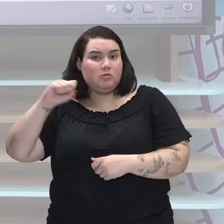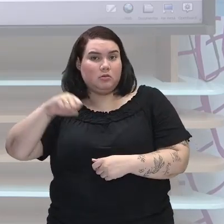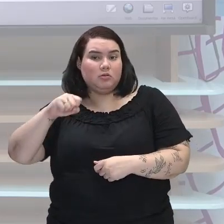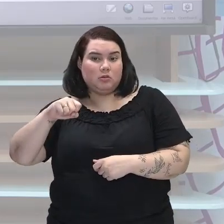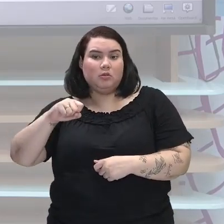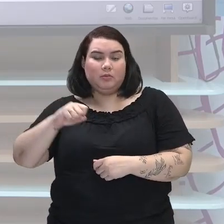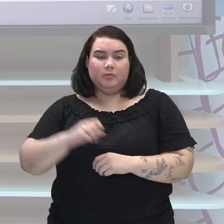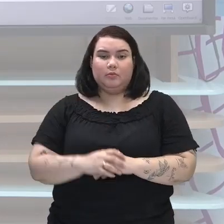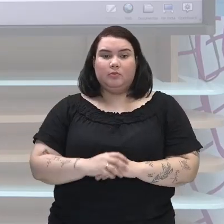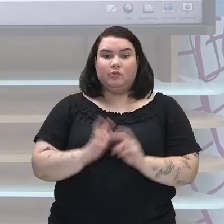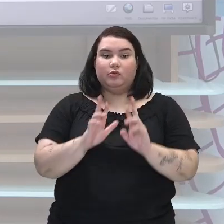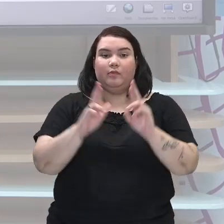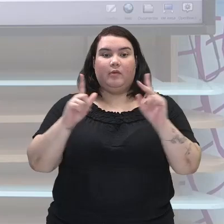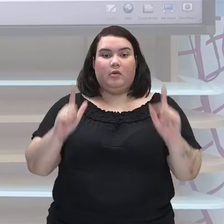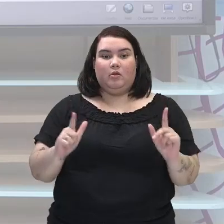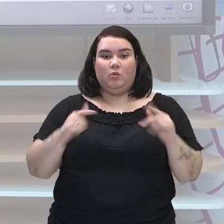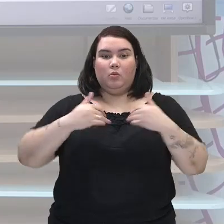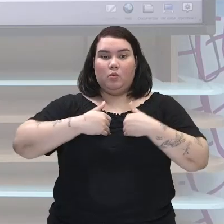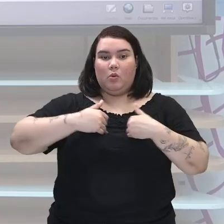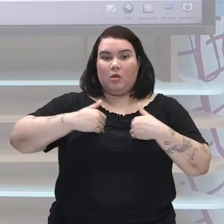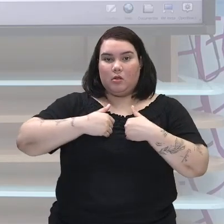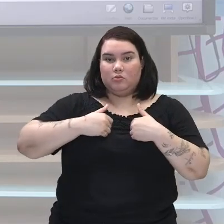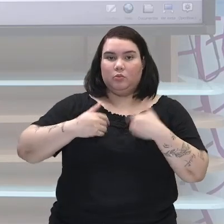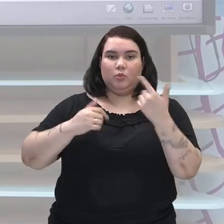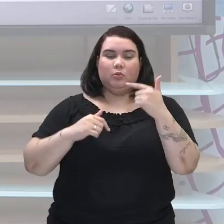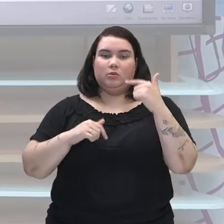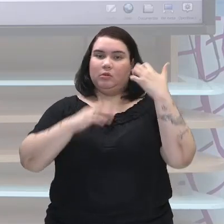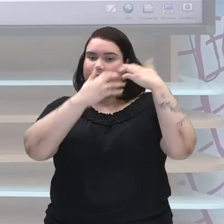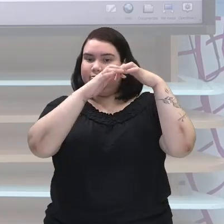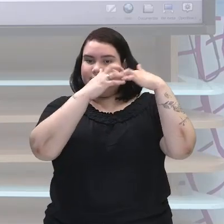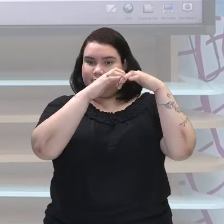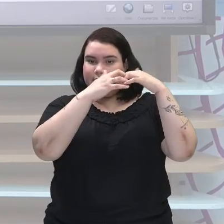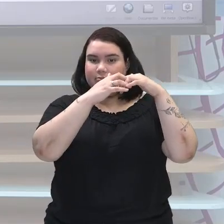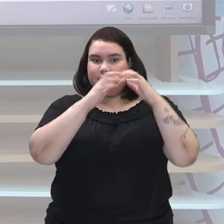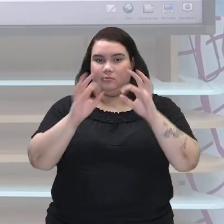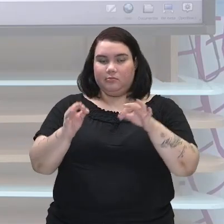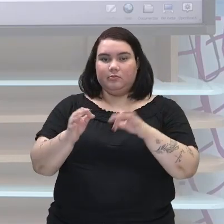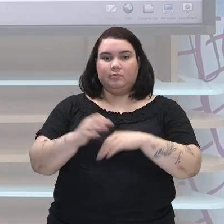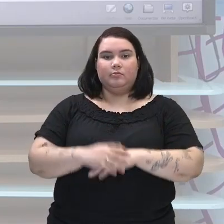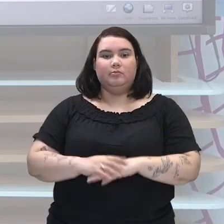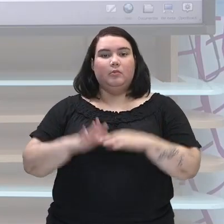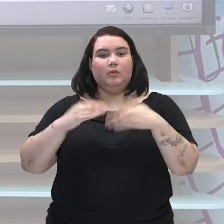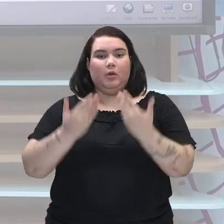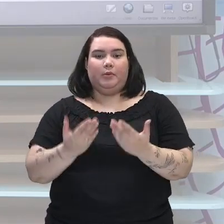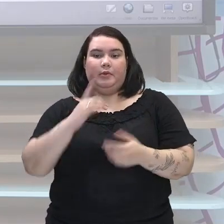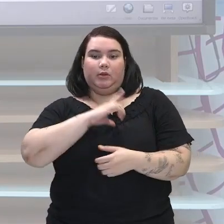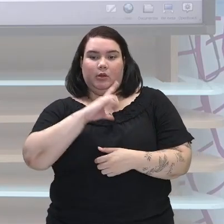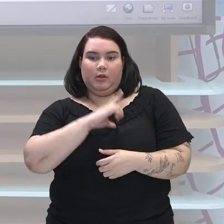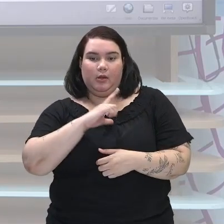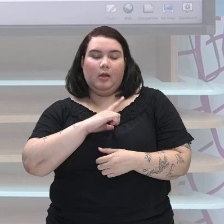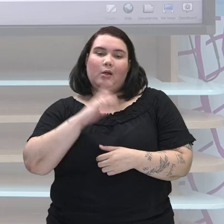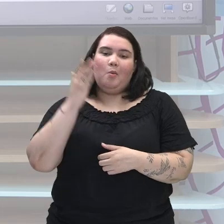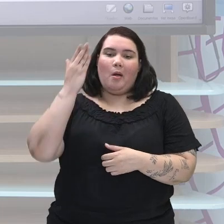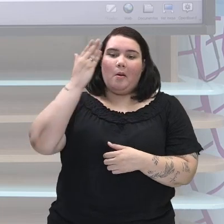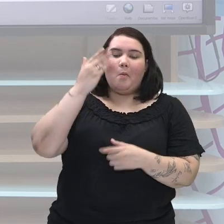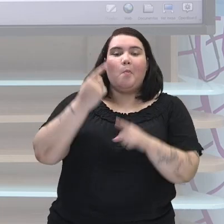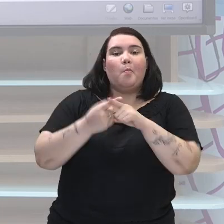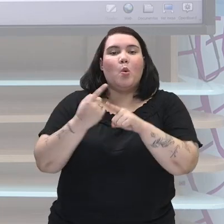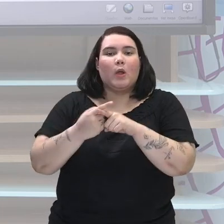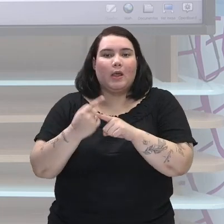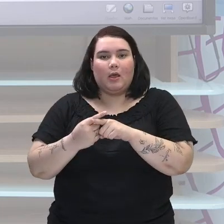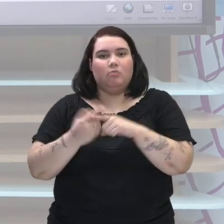racionalizamos, diferentemente dos animais irracionais. Então, existe uma